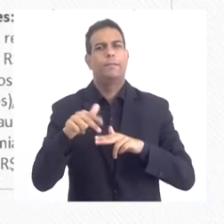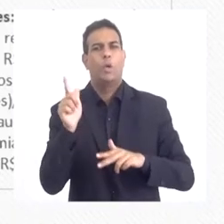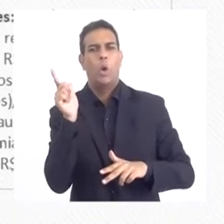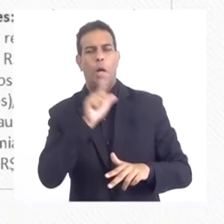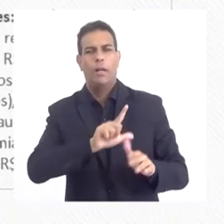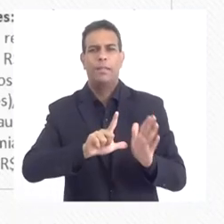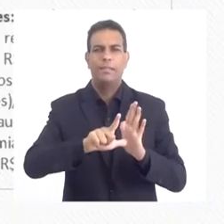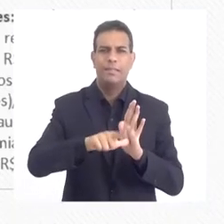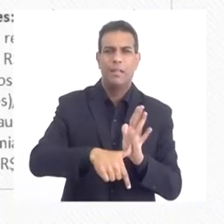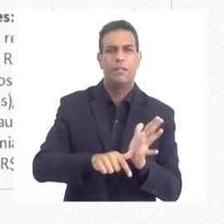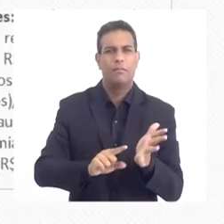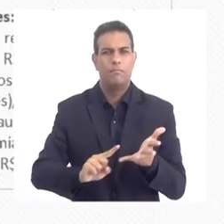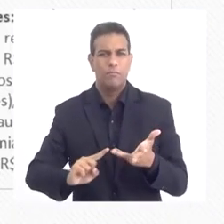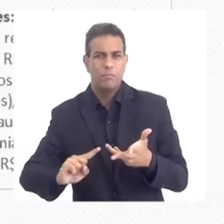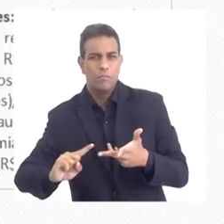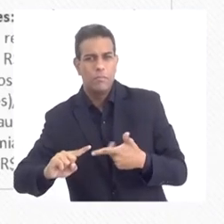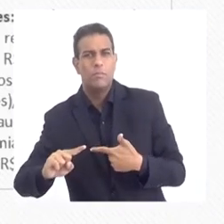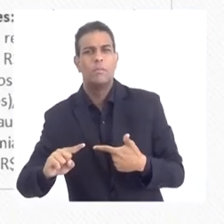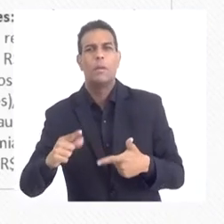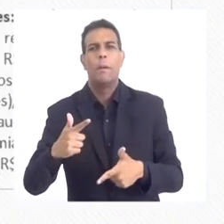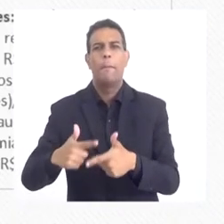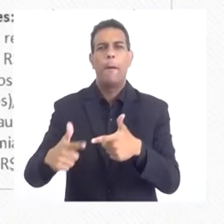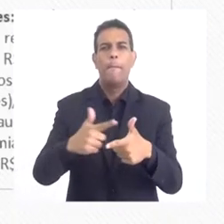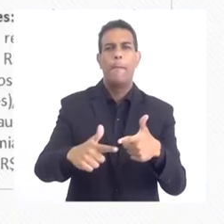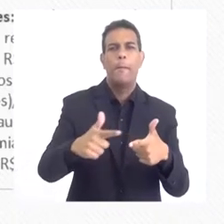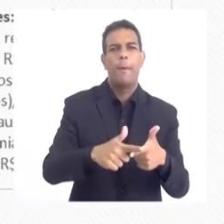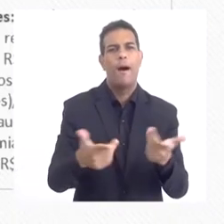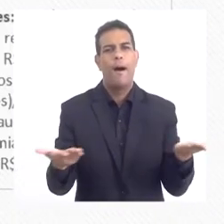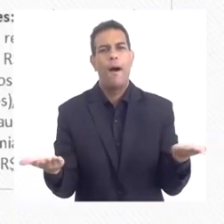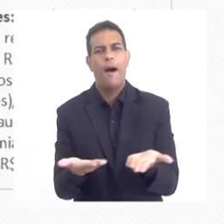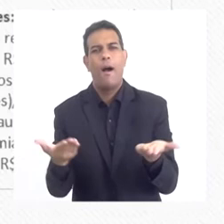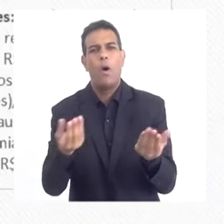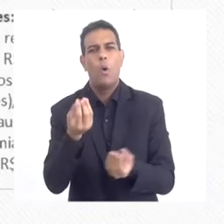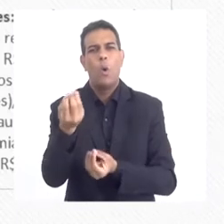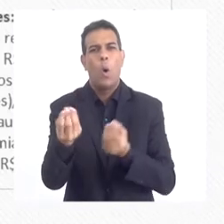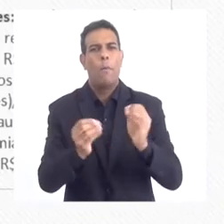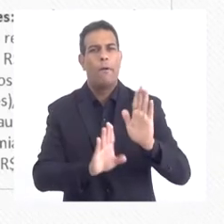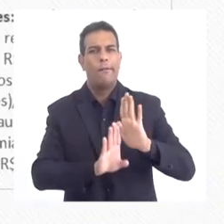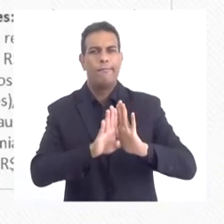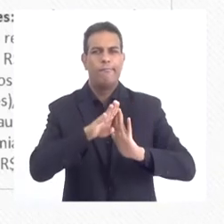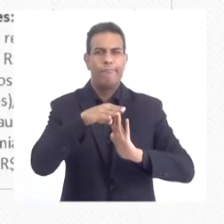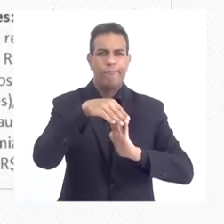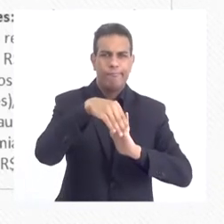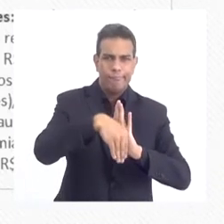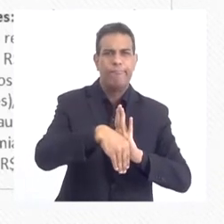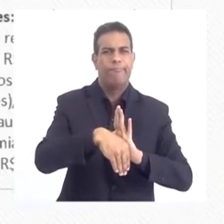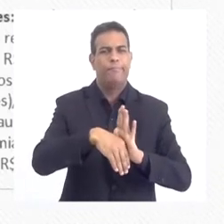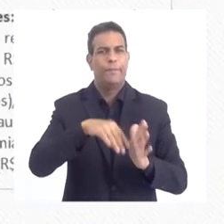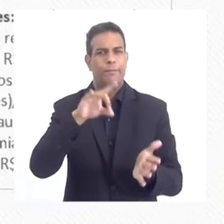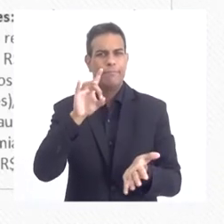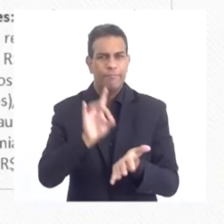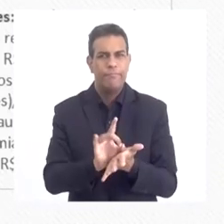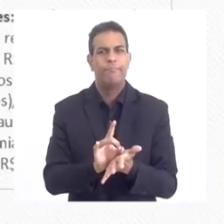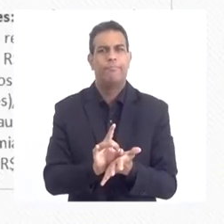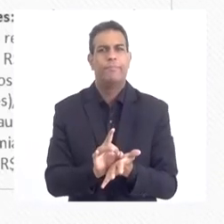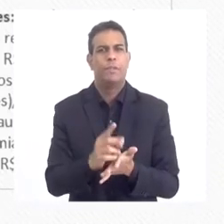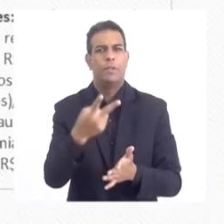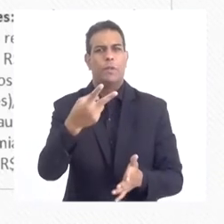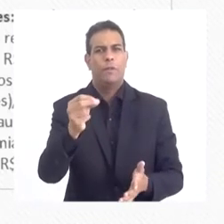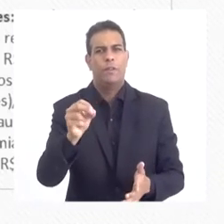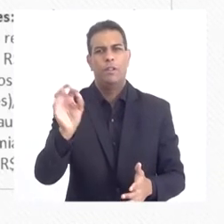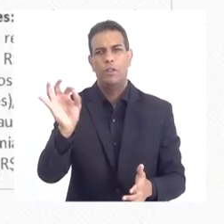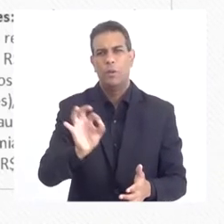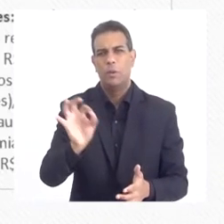também um valor, mas mesmo quando eu deflaciono, eu tenho um crescimento real de quase 20%.